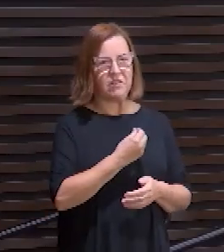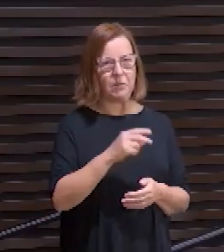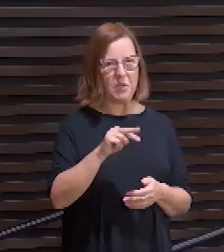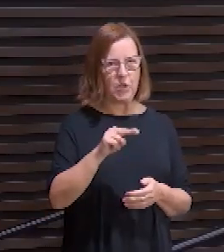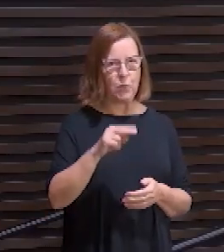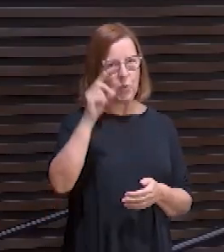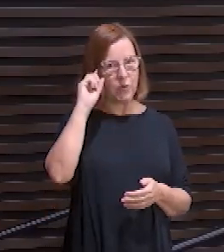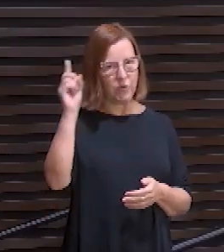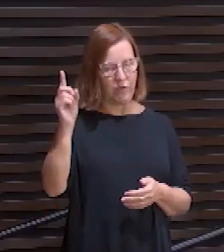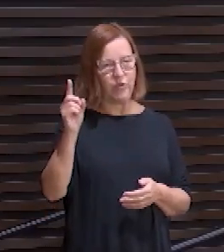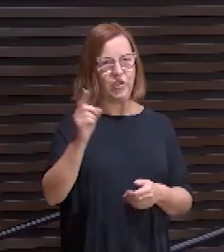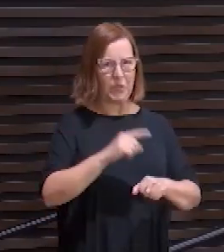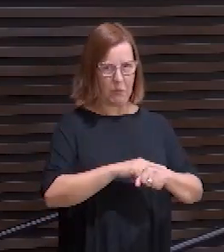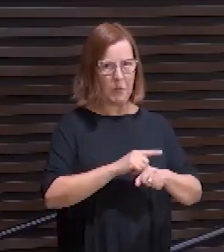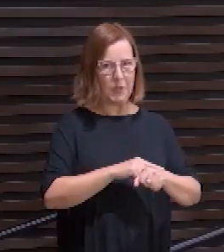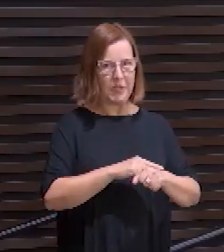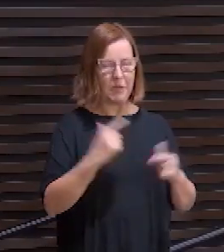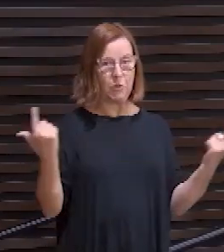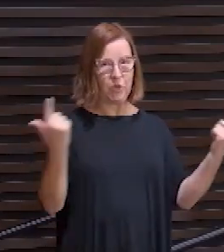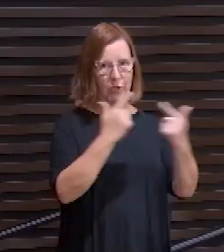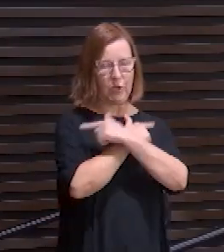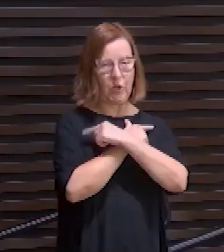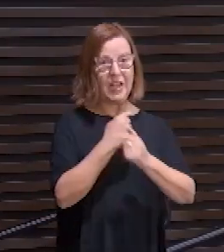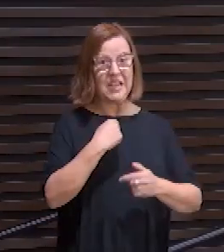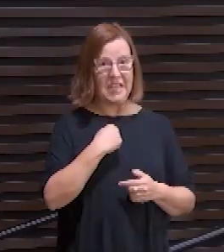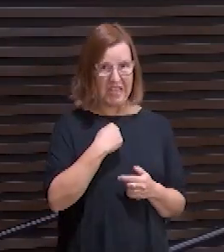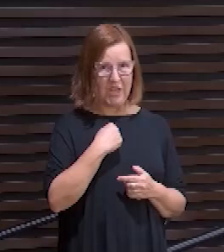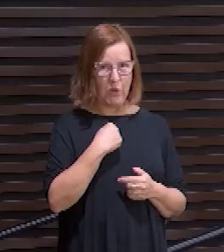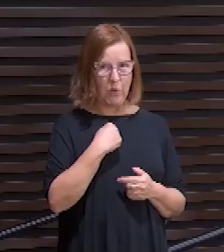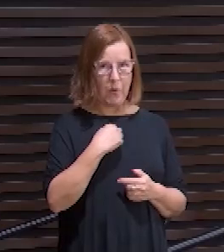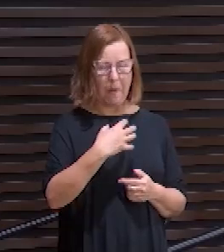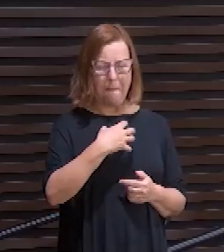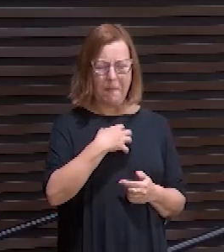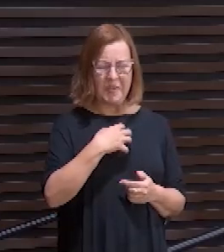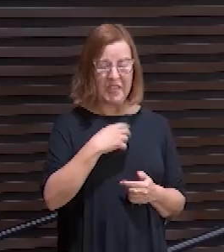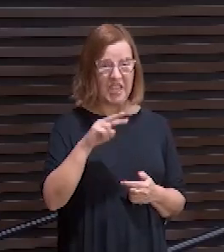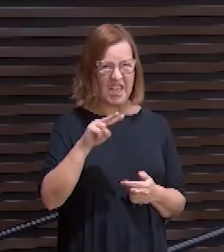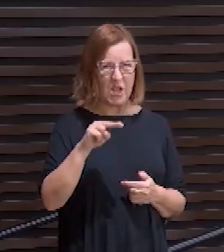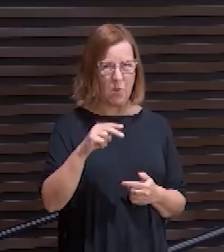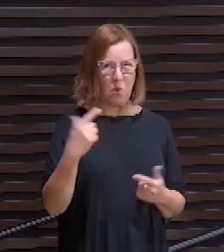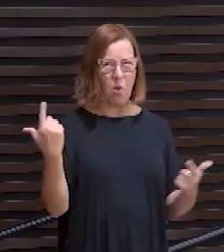E eu me sinto como Ló se sentia naqueles dias.